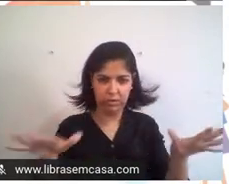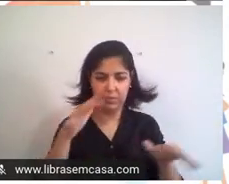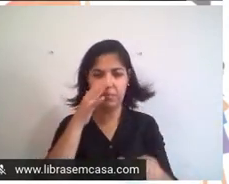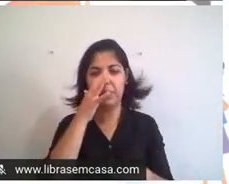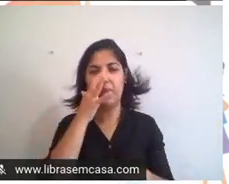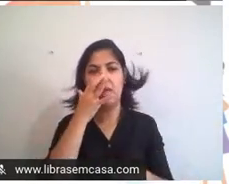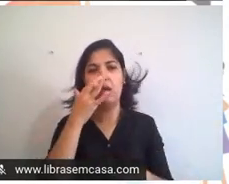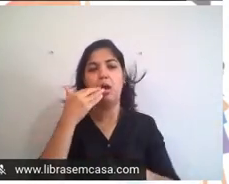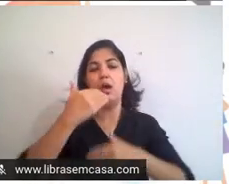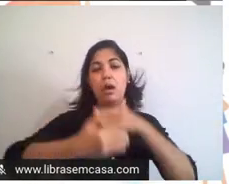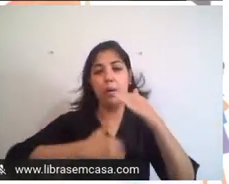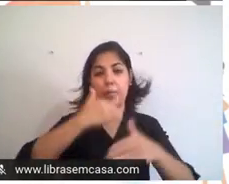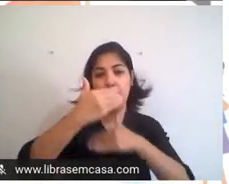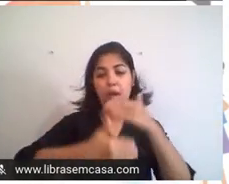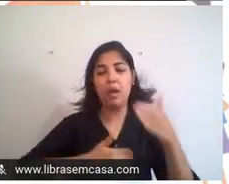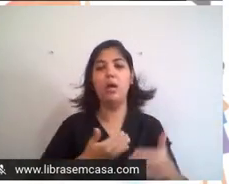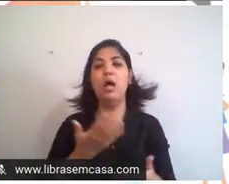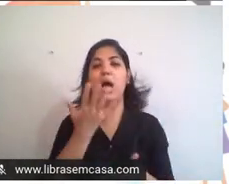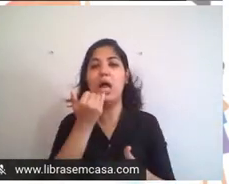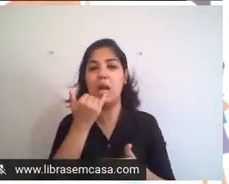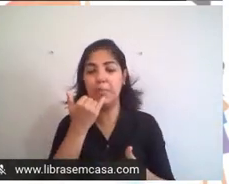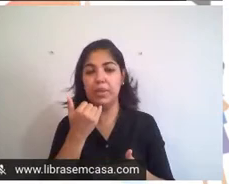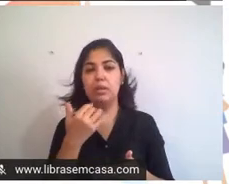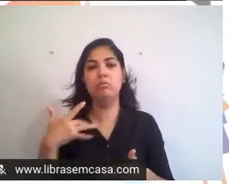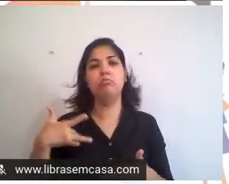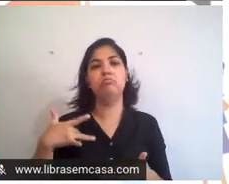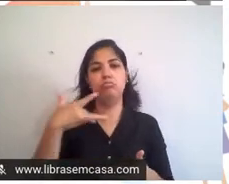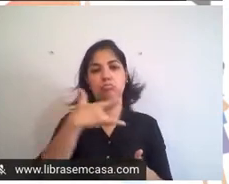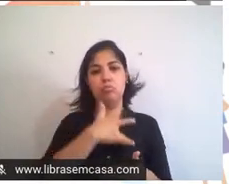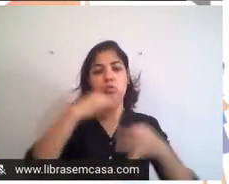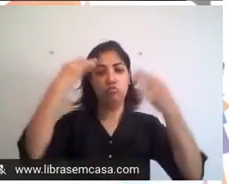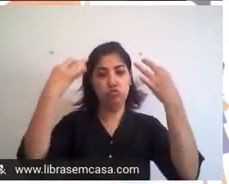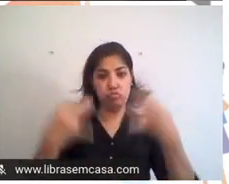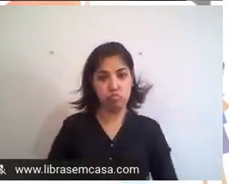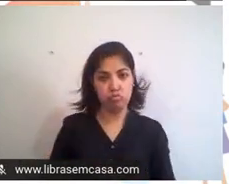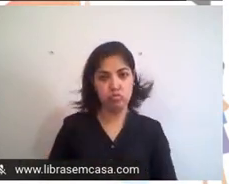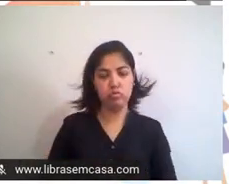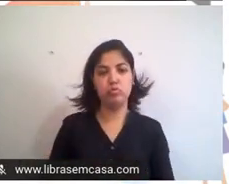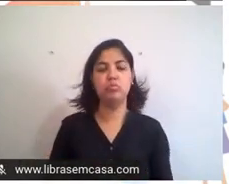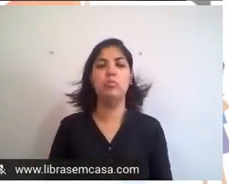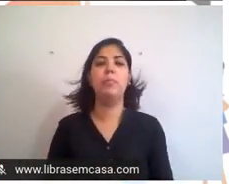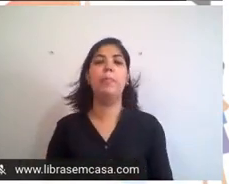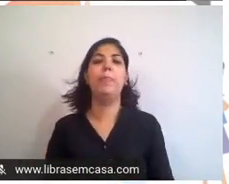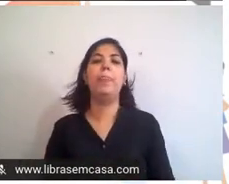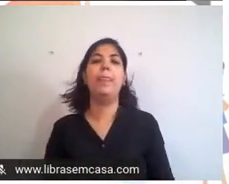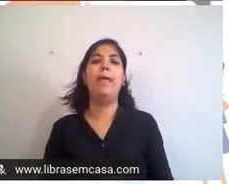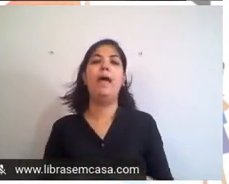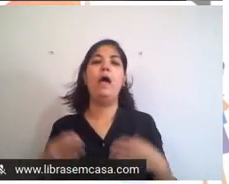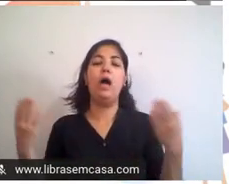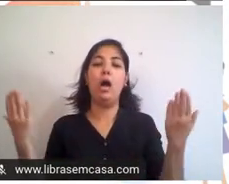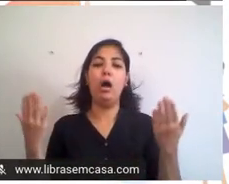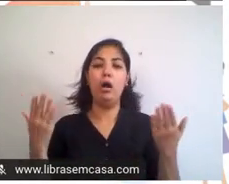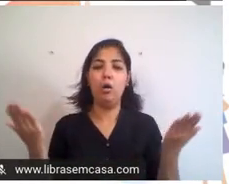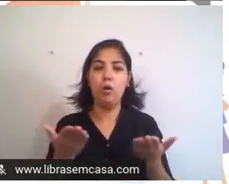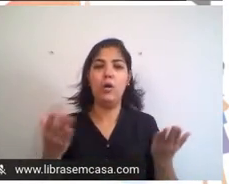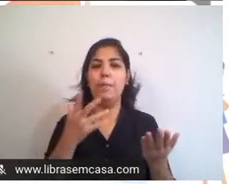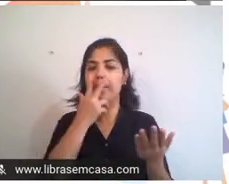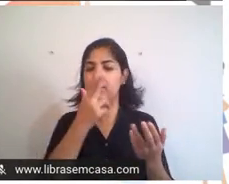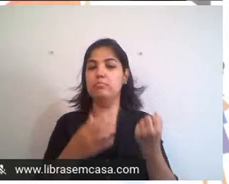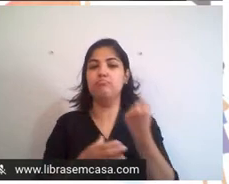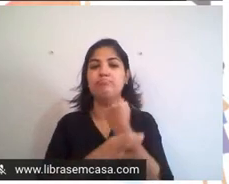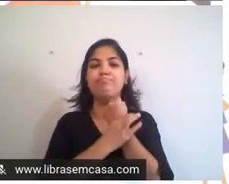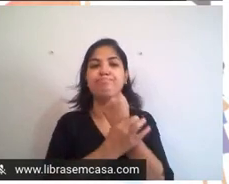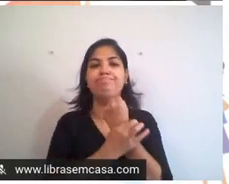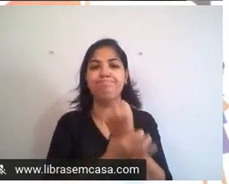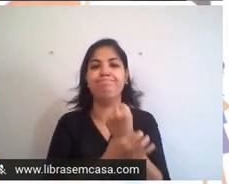e justo, parece que nos mantém, na verdade, aprisionados nas falhas do atual sistema. Então, a gente viu, por exemplo, muita